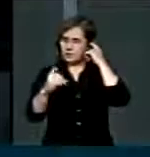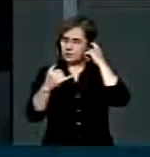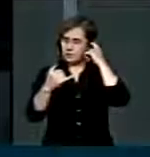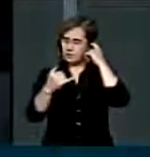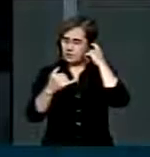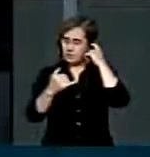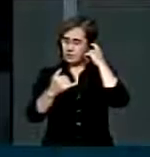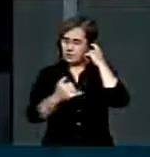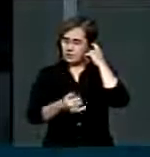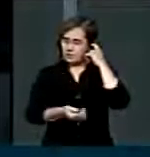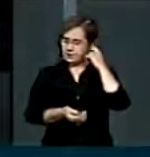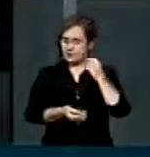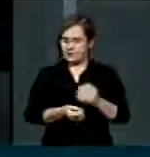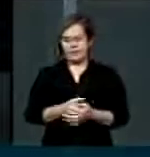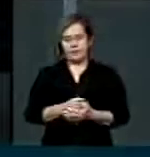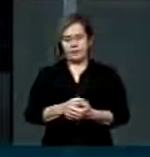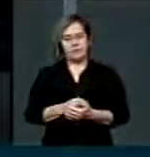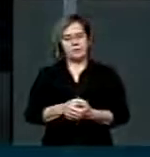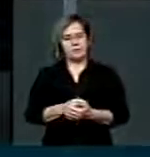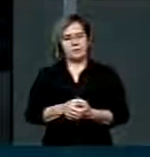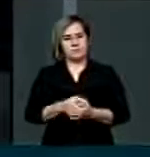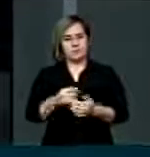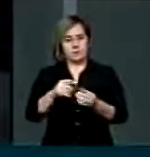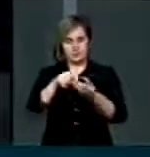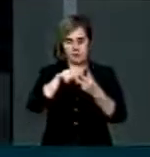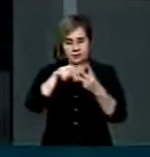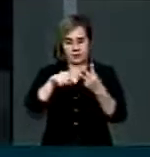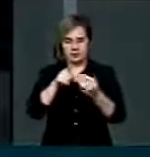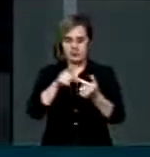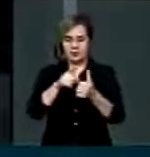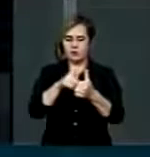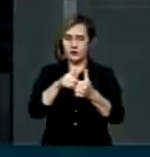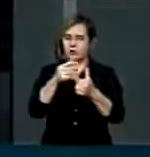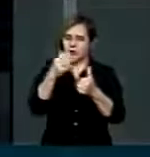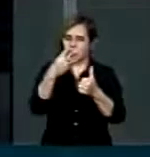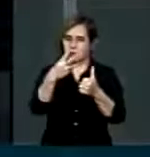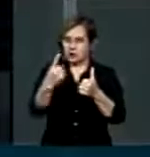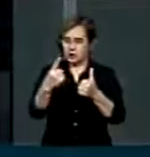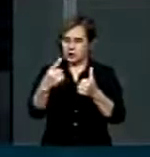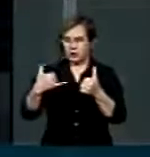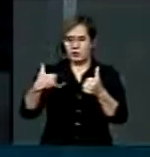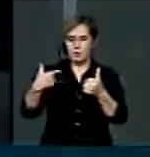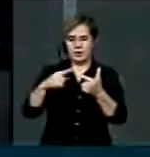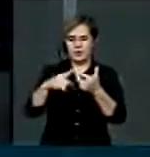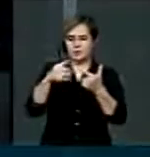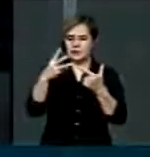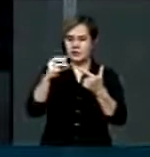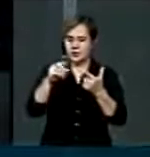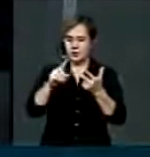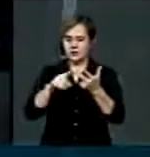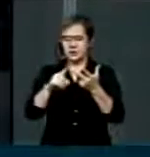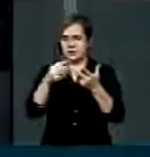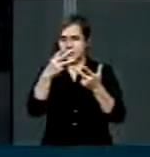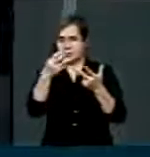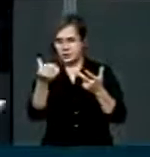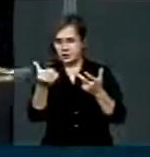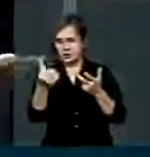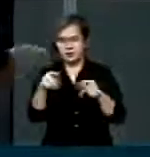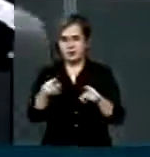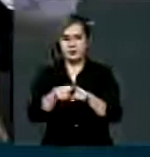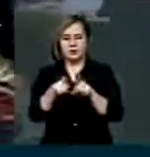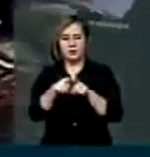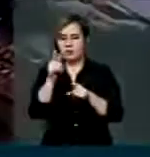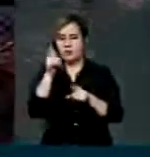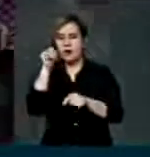Agenor Monteiro de Souza, de 30 anos, e Ademilson Vieira dos Santos, de 36 anos. A esposa de Aurino também se encontrava no local e